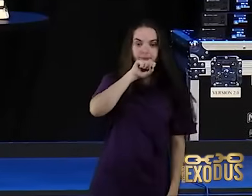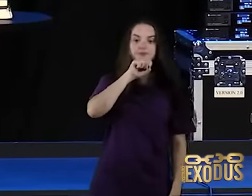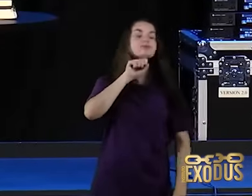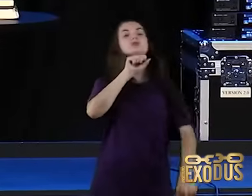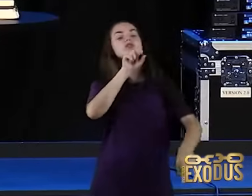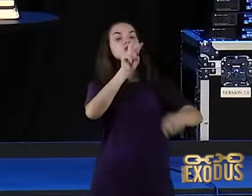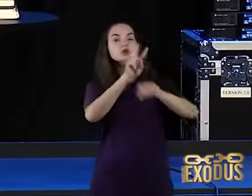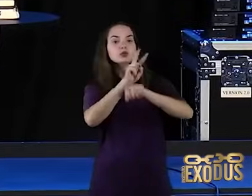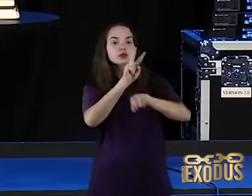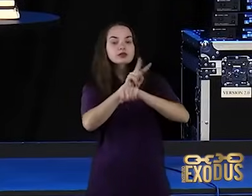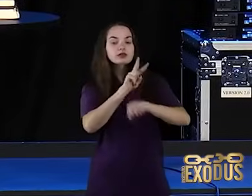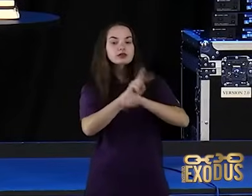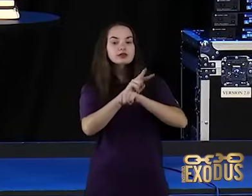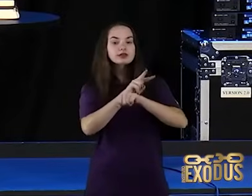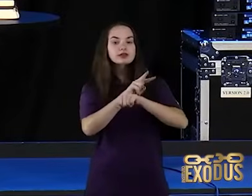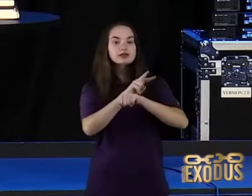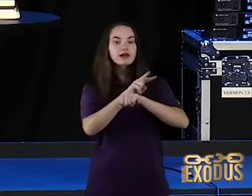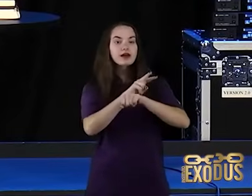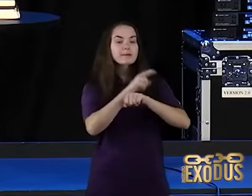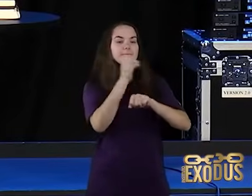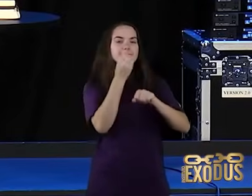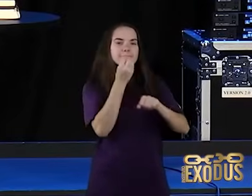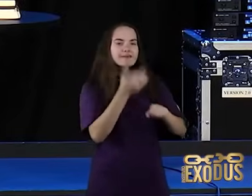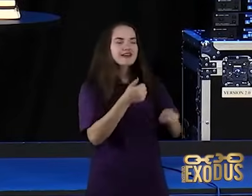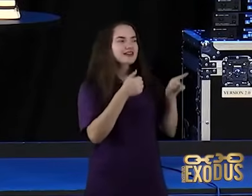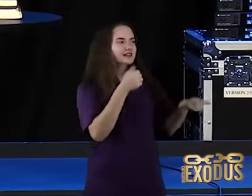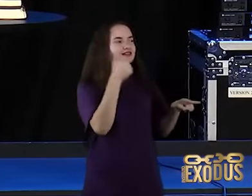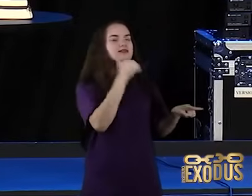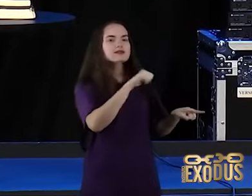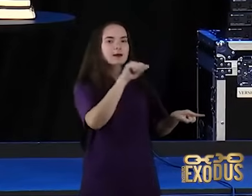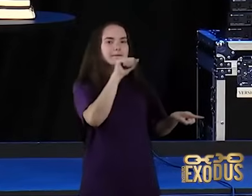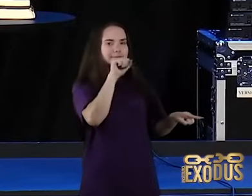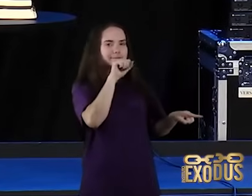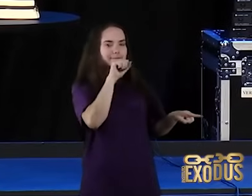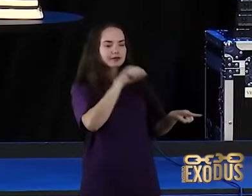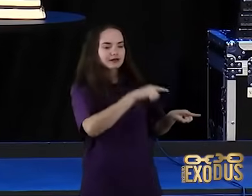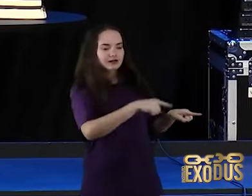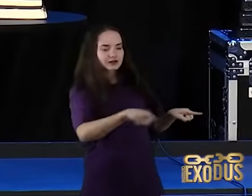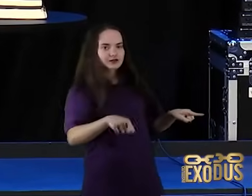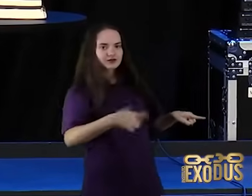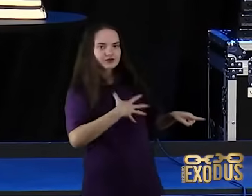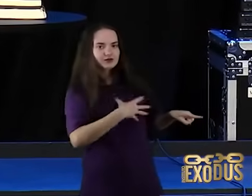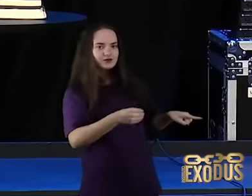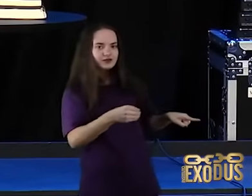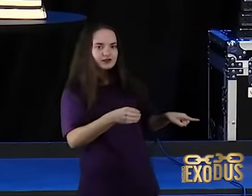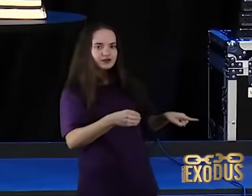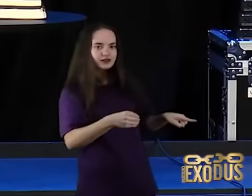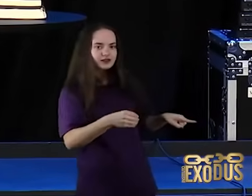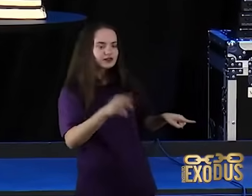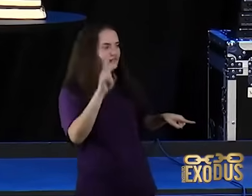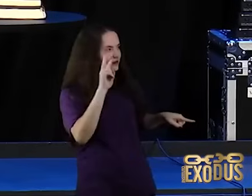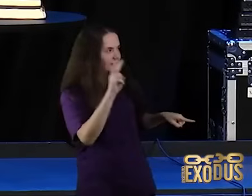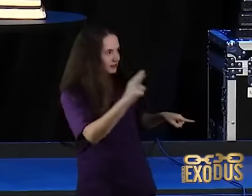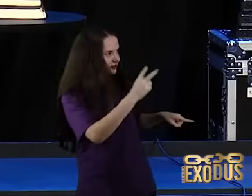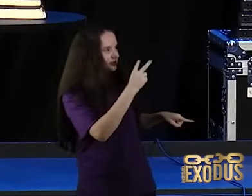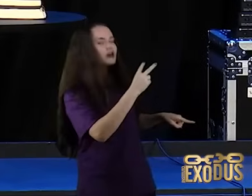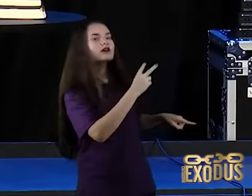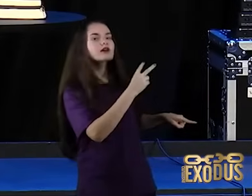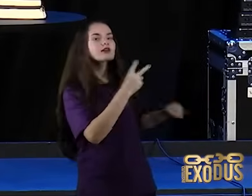bem a mãe dos seus filhos a sua filha vai querer um homem